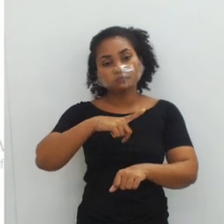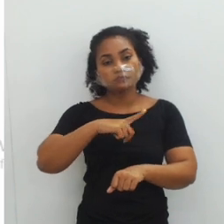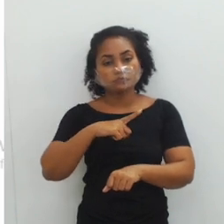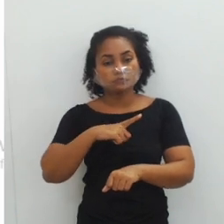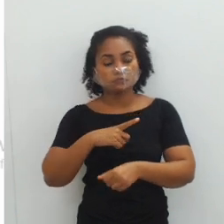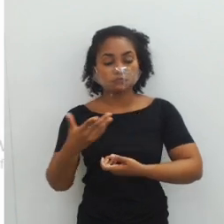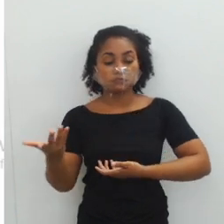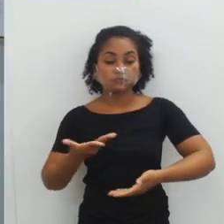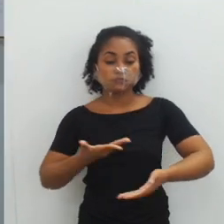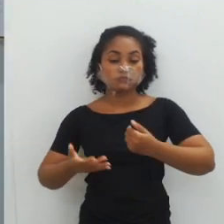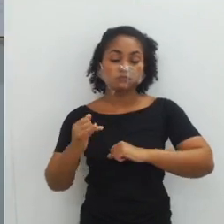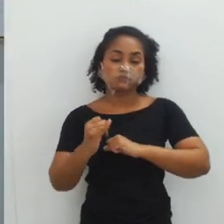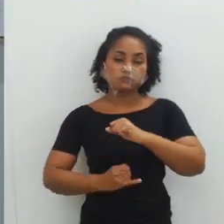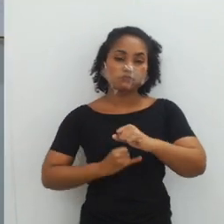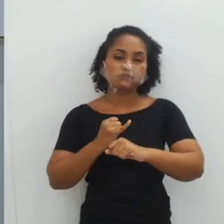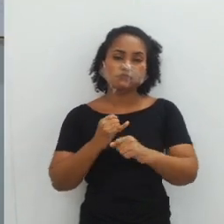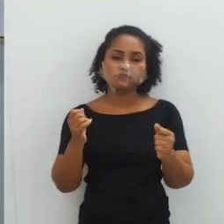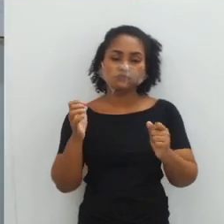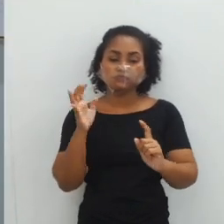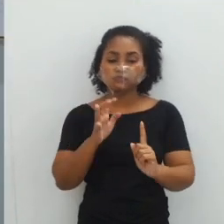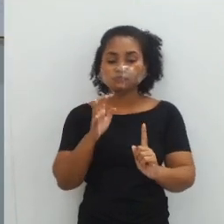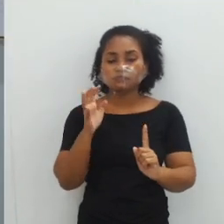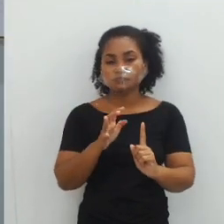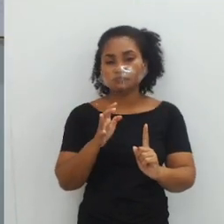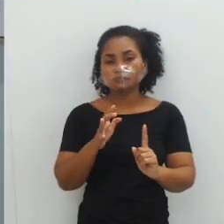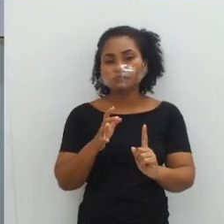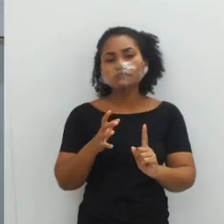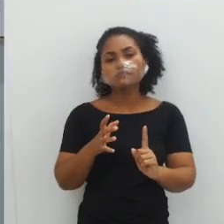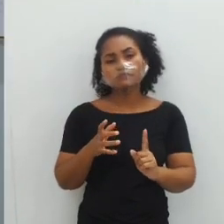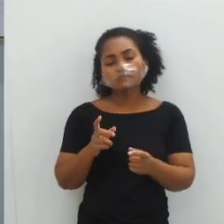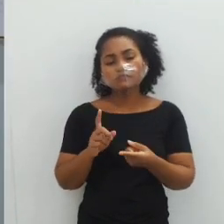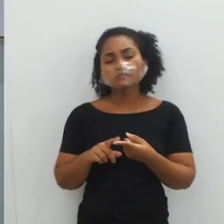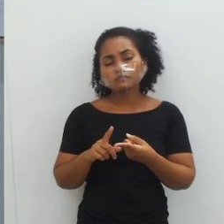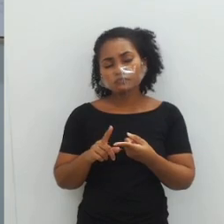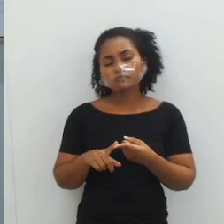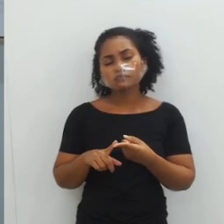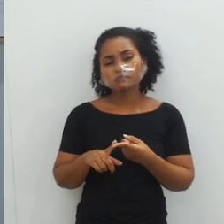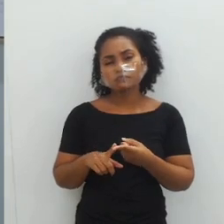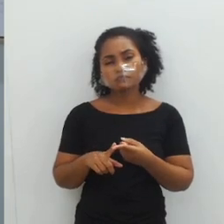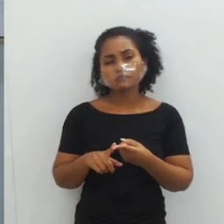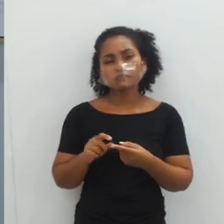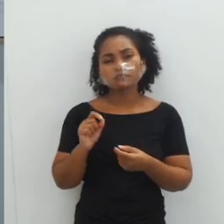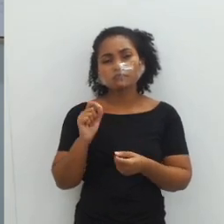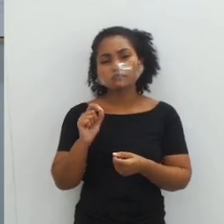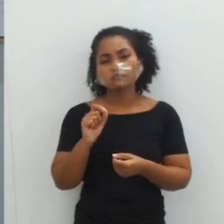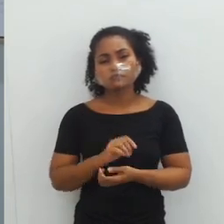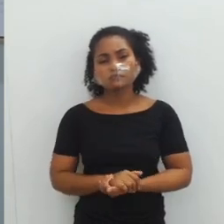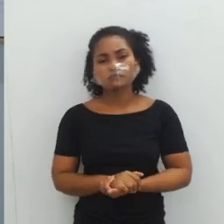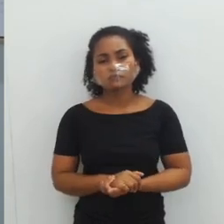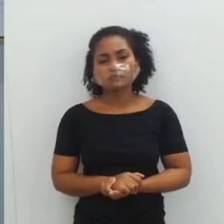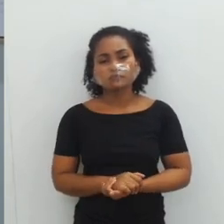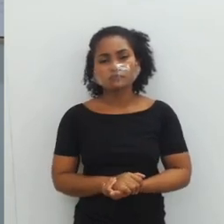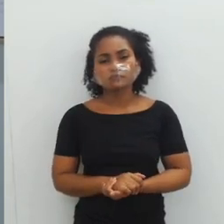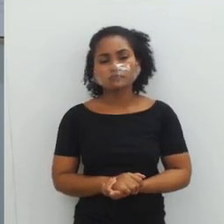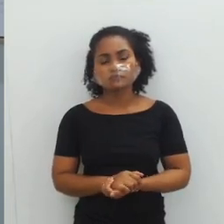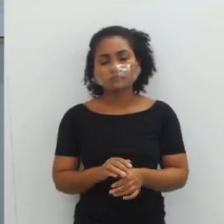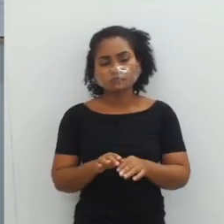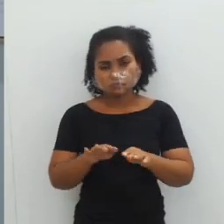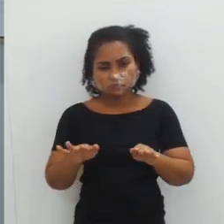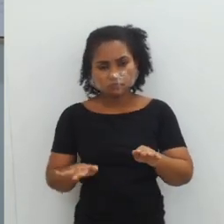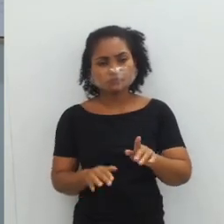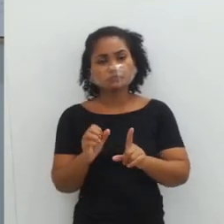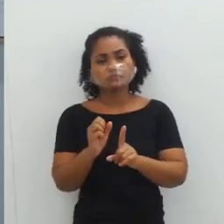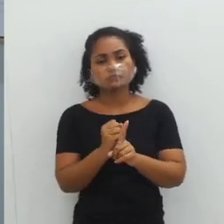relações internacionais, elas também vão influenciar um pouco nessa questão aí da